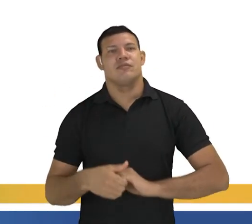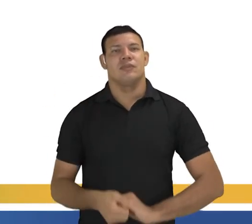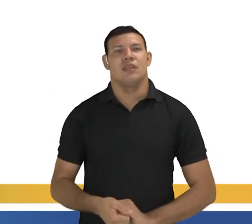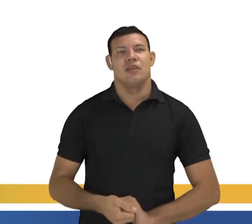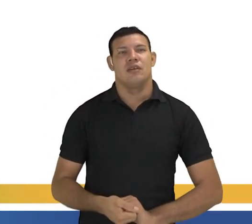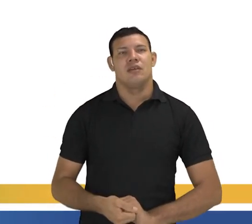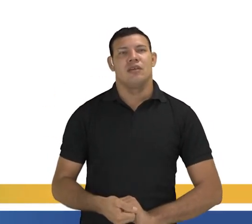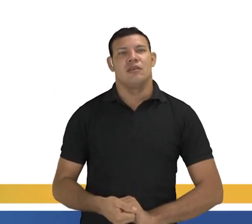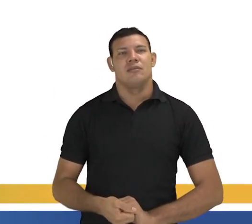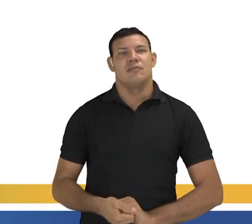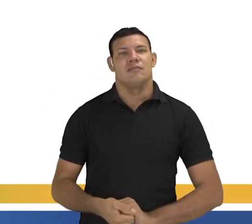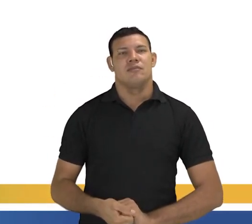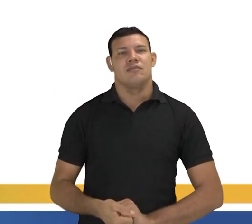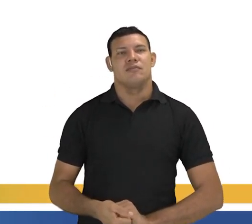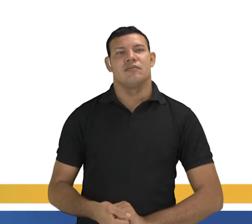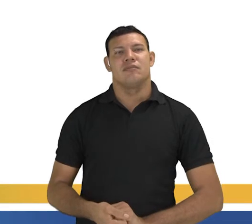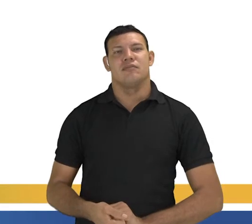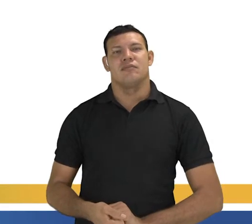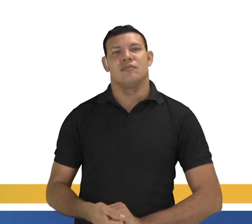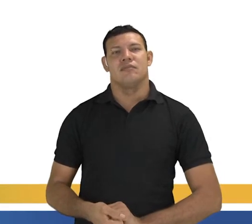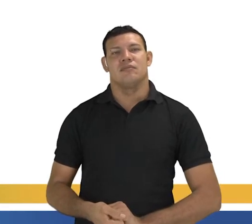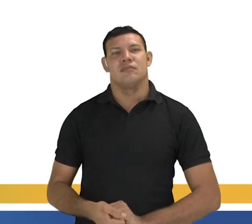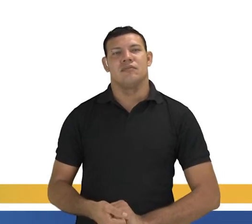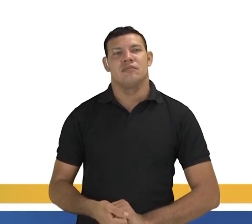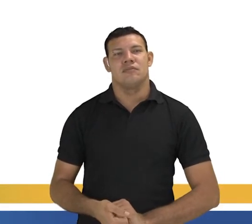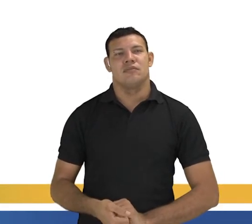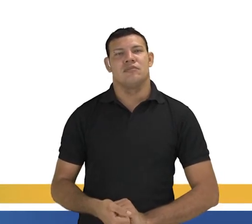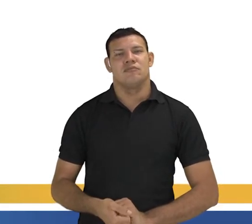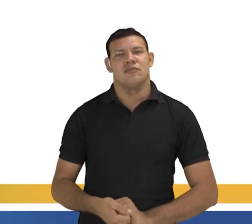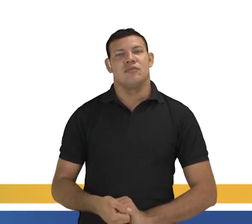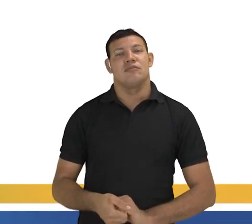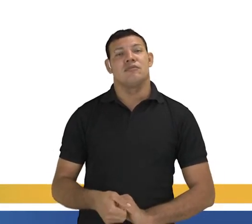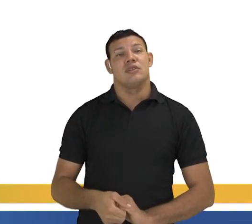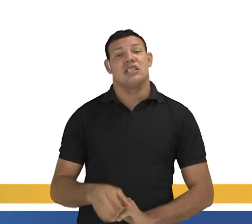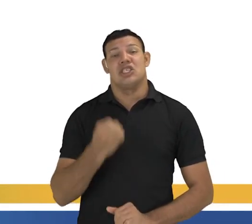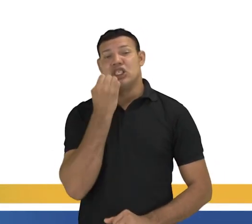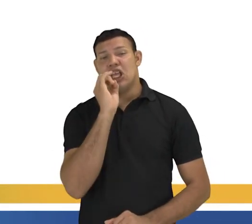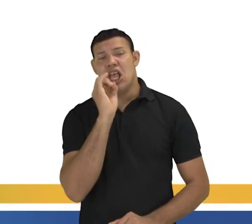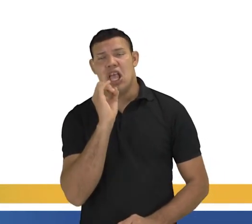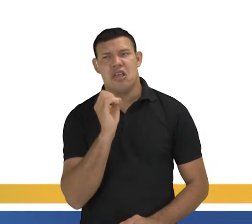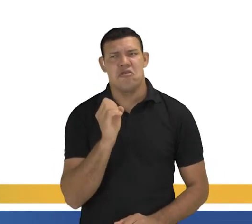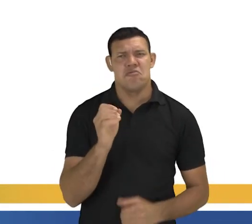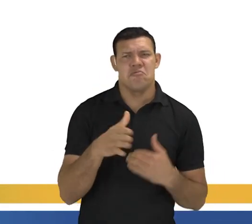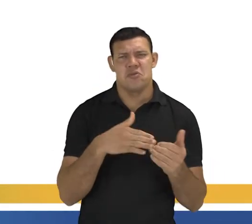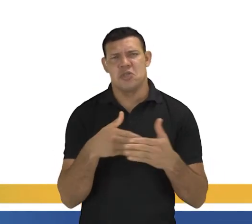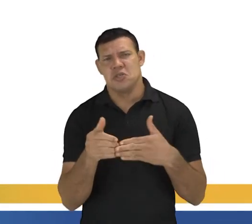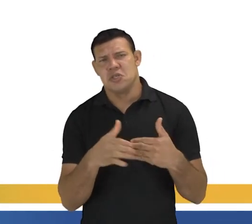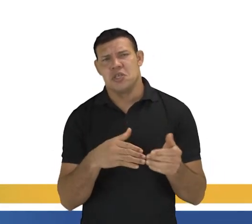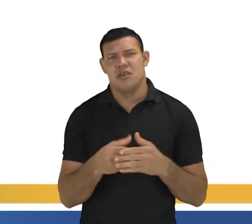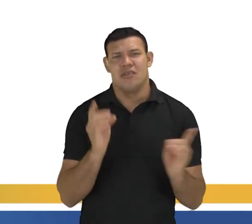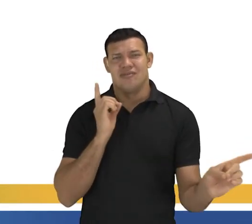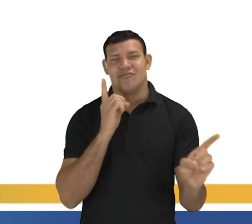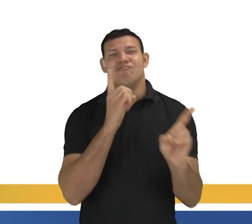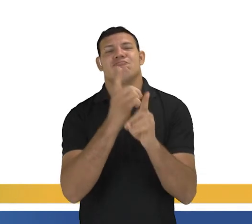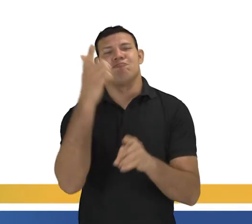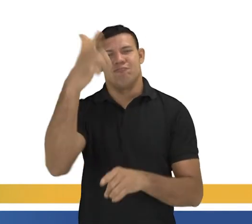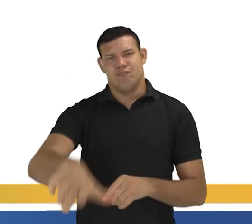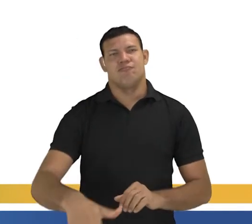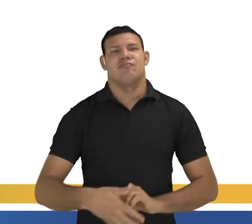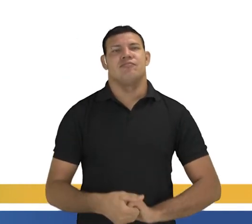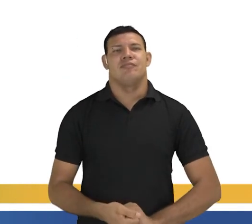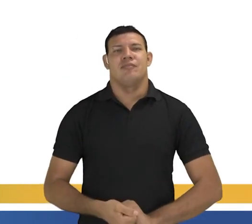into you again sometime. Espero que eu esbarro ou encontro com você algum dia. E aí no finalzinho, yeah man, see